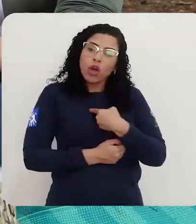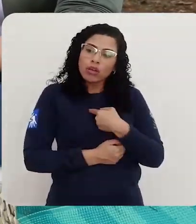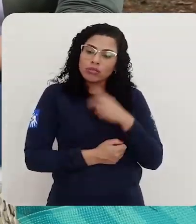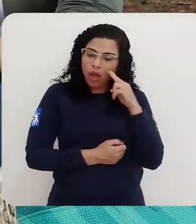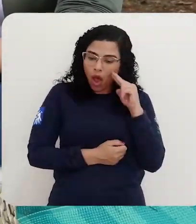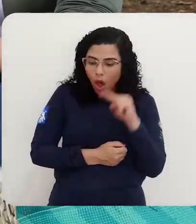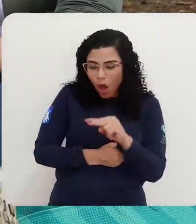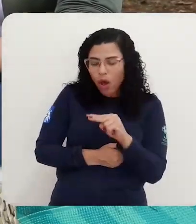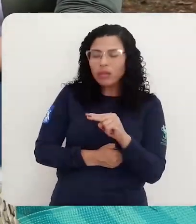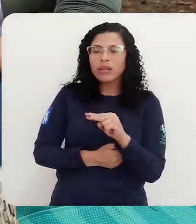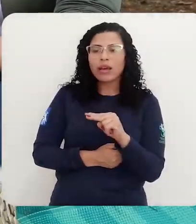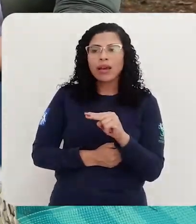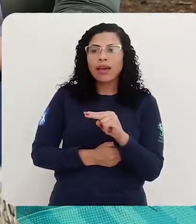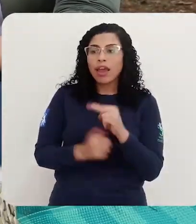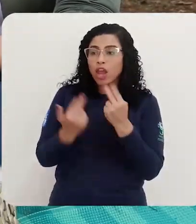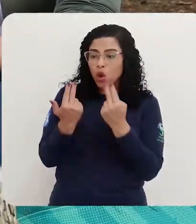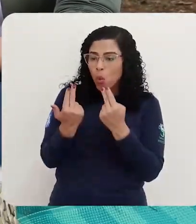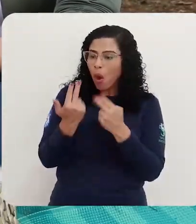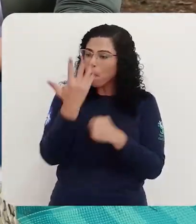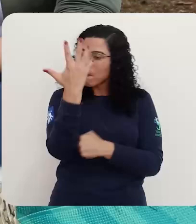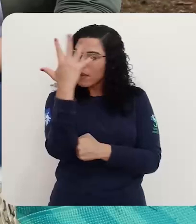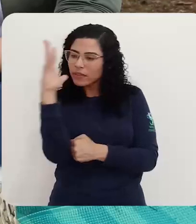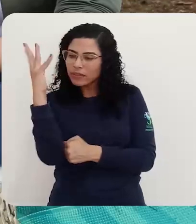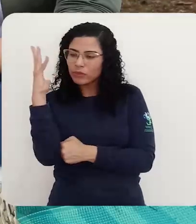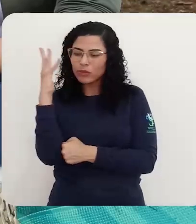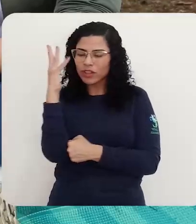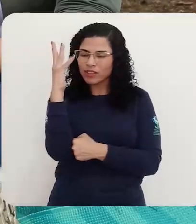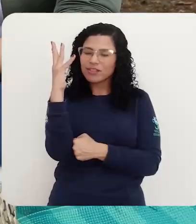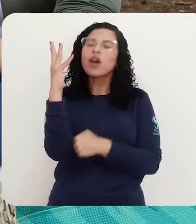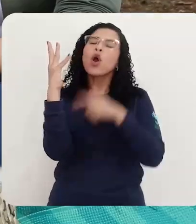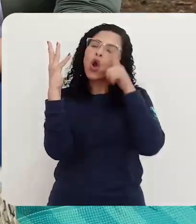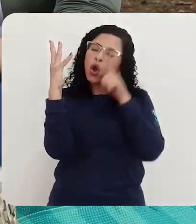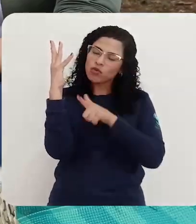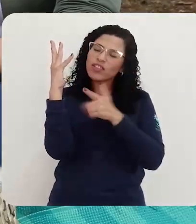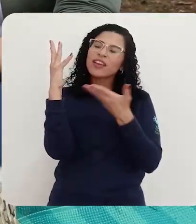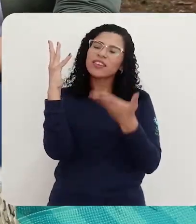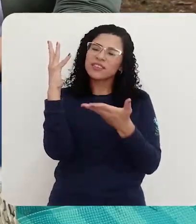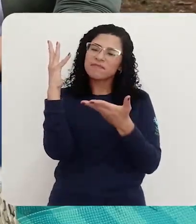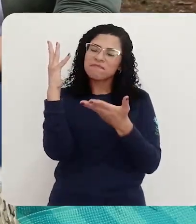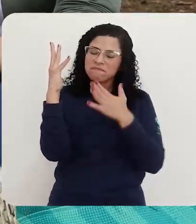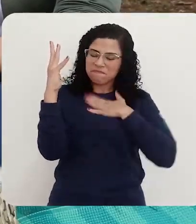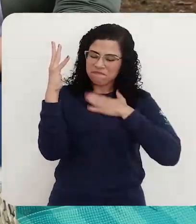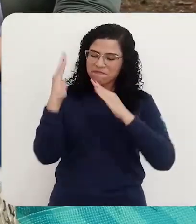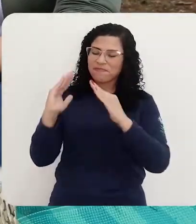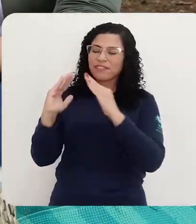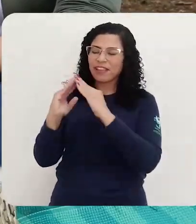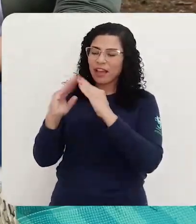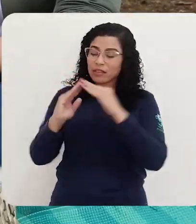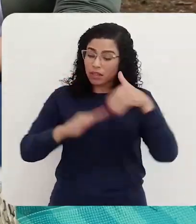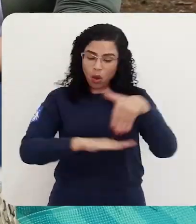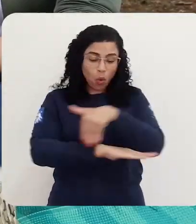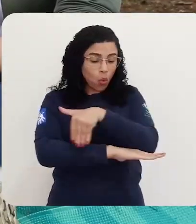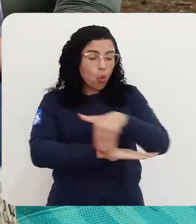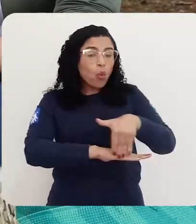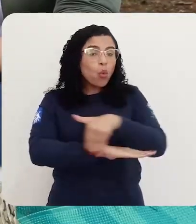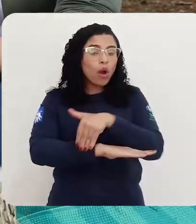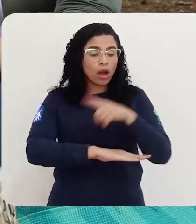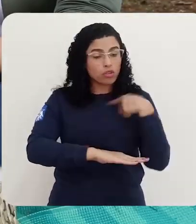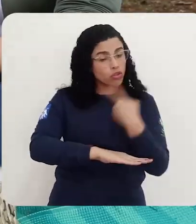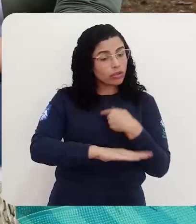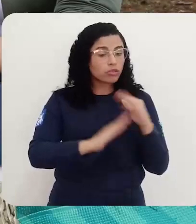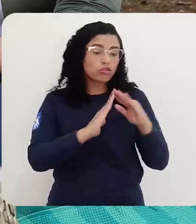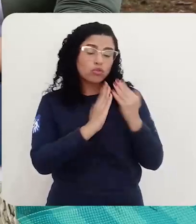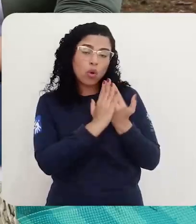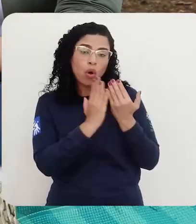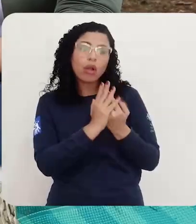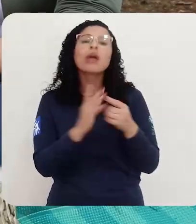E se a gente olha para o nosso lar, como a gente olha para a natureza, a gente também vai cultivar esse espaço. Nosso O nosso cuidado. lar, a nossa rua, Uhum.